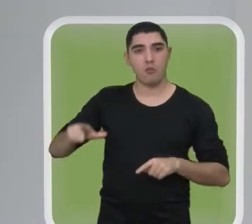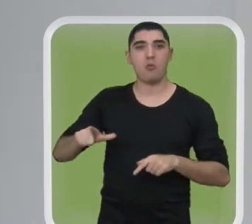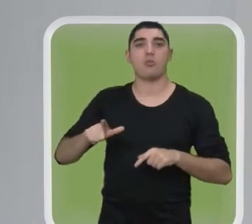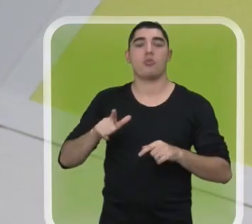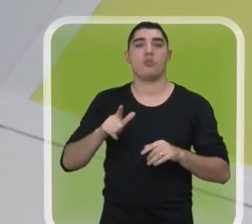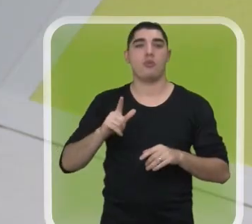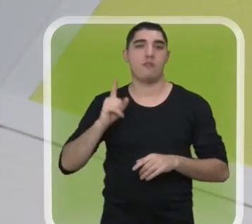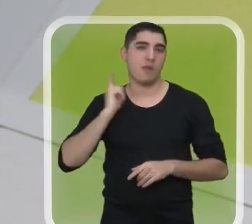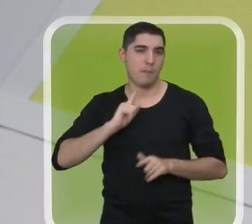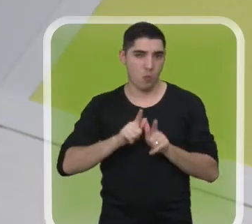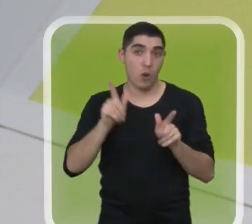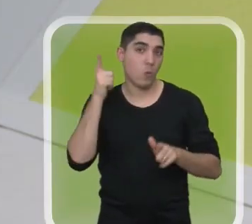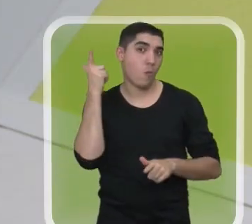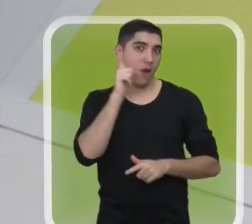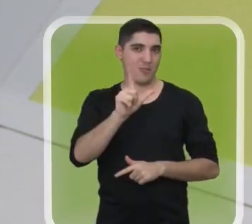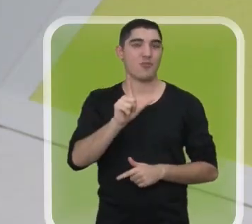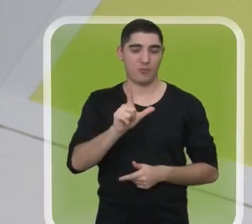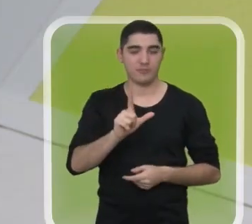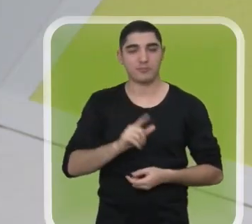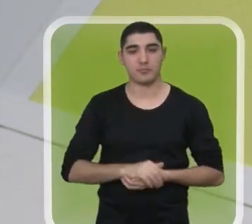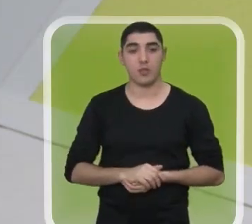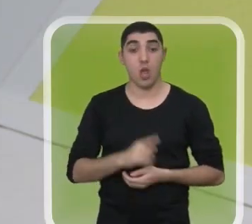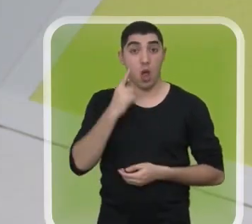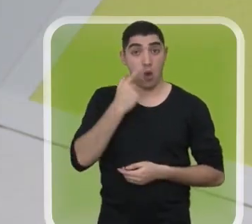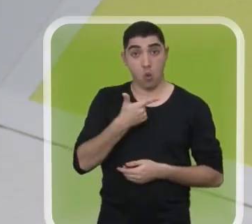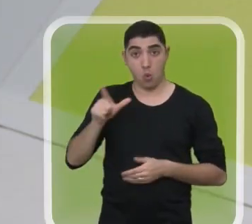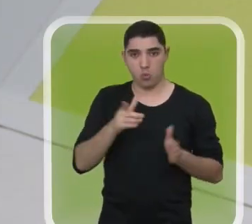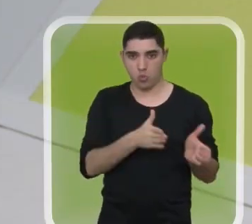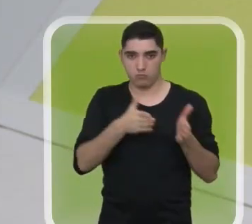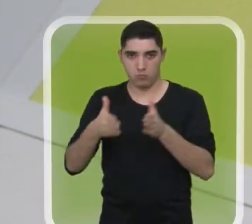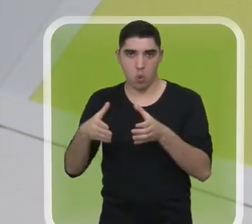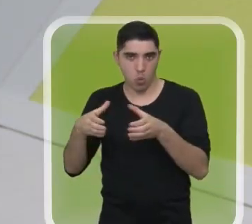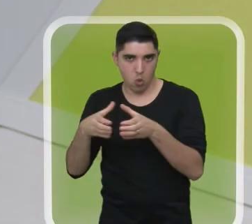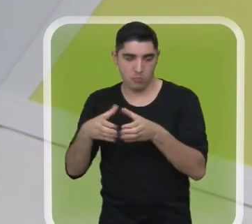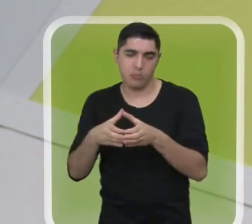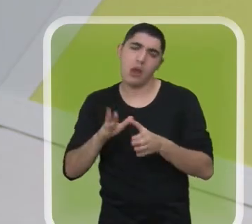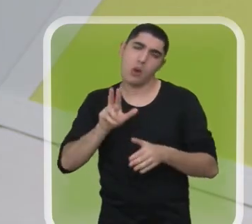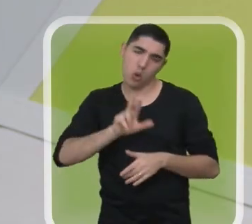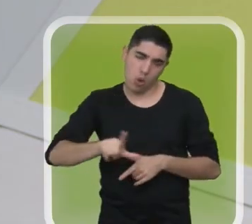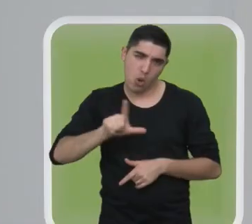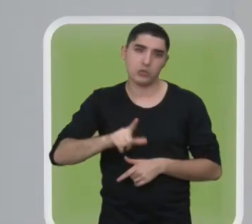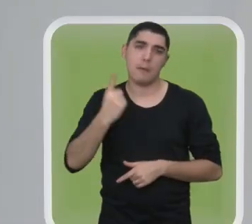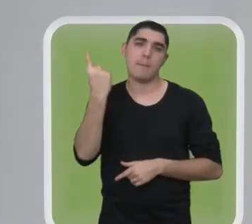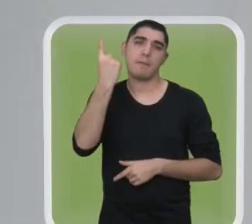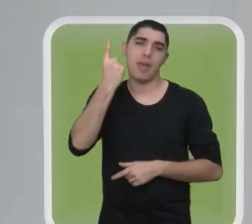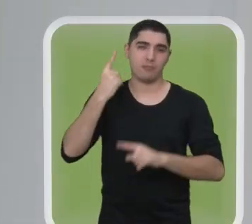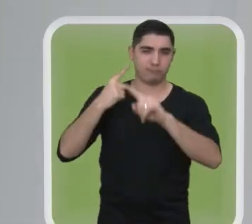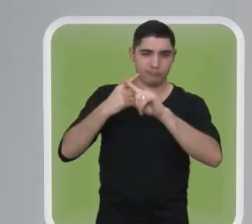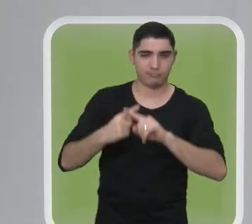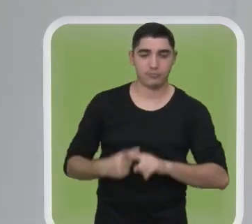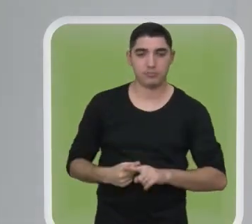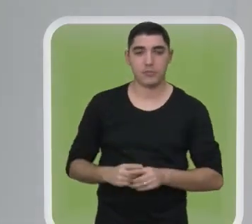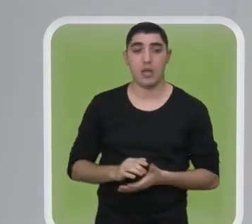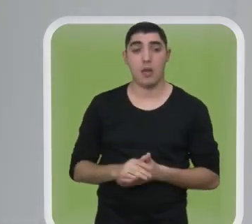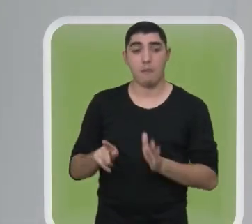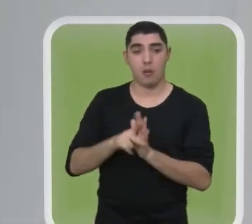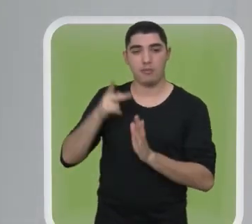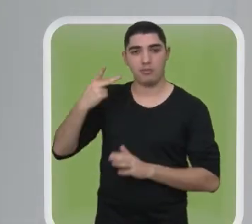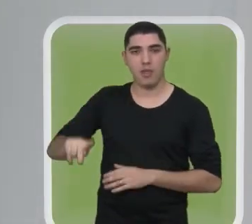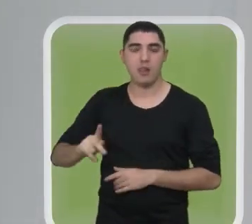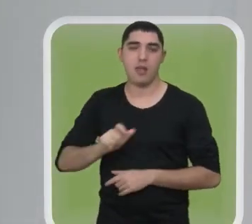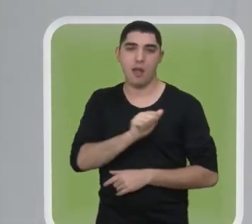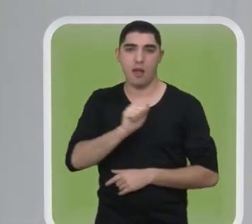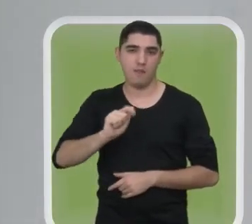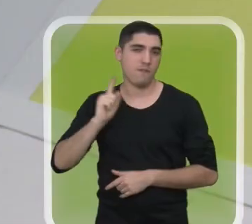2-0. A classificação do grupo ficou da seguinte forma, é claro, é uma primeira rodada ainda, o Flamengo líder com 3 pontos, empatado Joseense e Inter de Bebedouro com 1